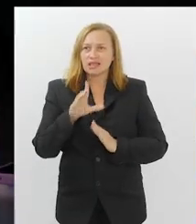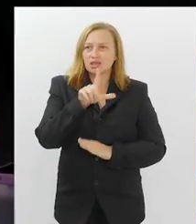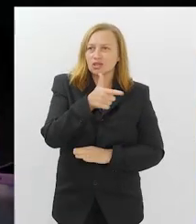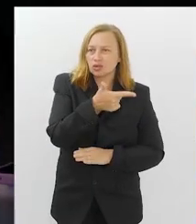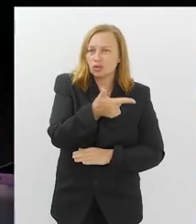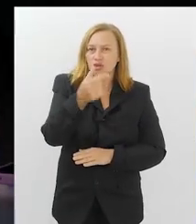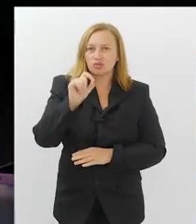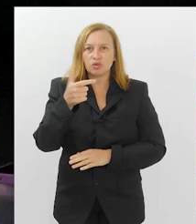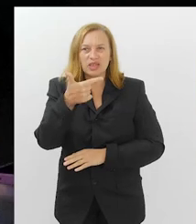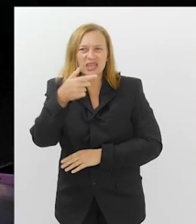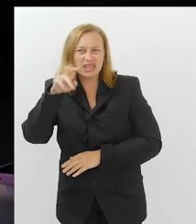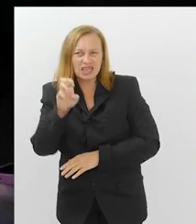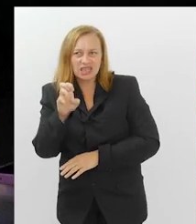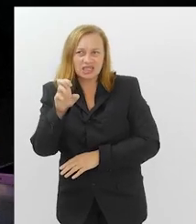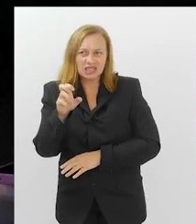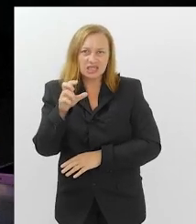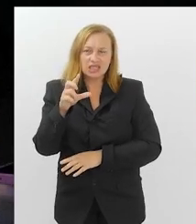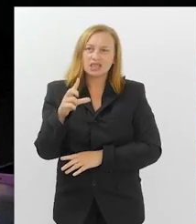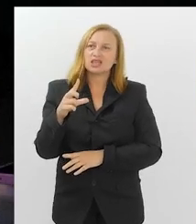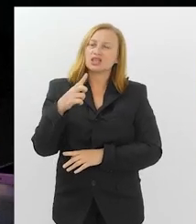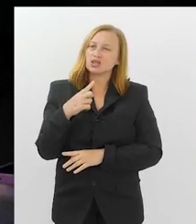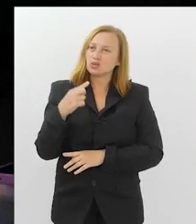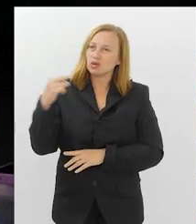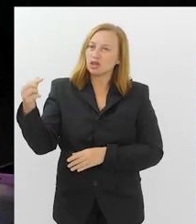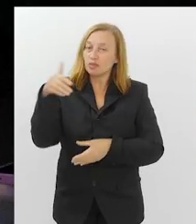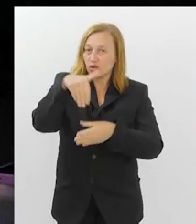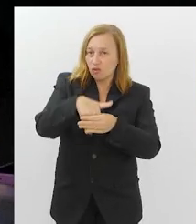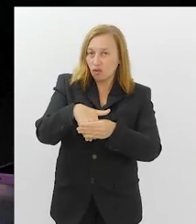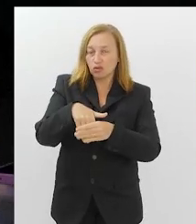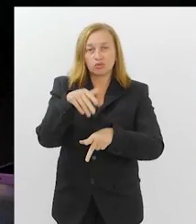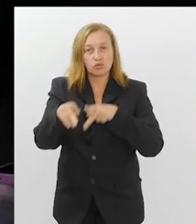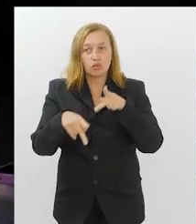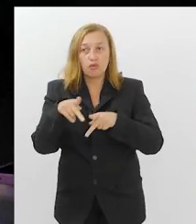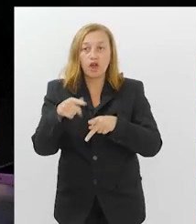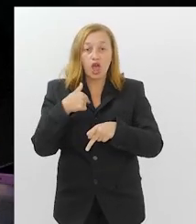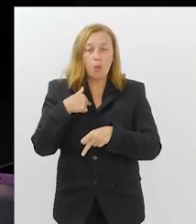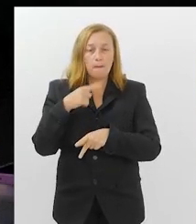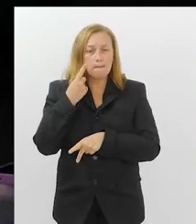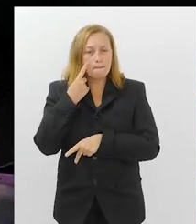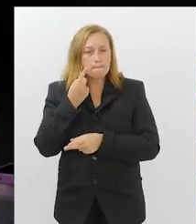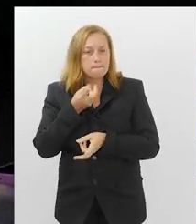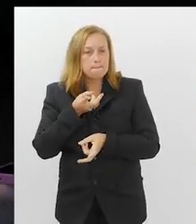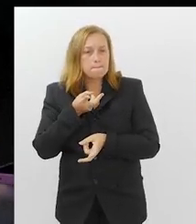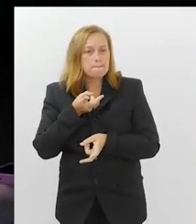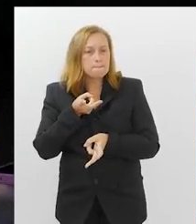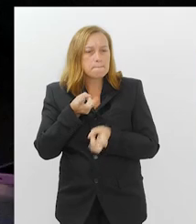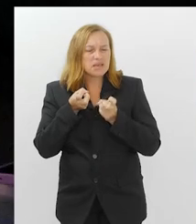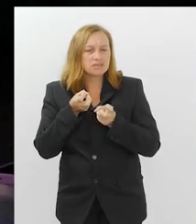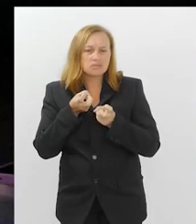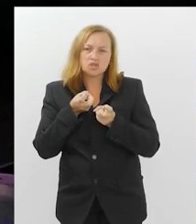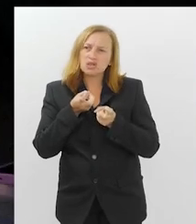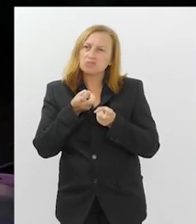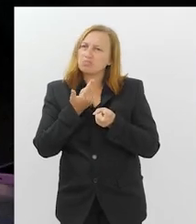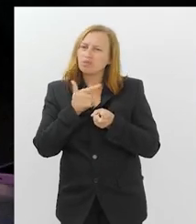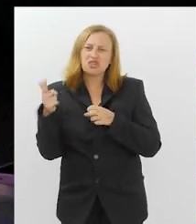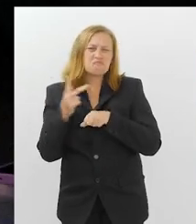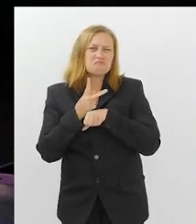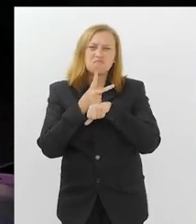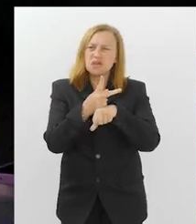em 2015, eleita pelo voto popular, eu verifiquei que não havia nenhum